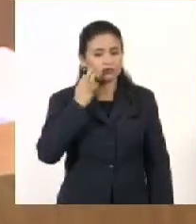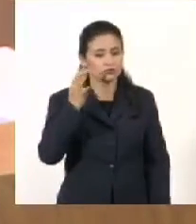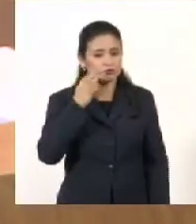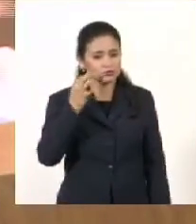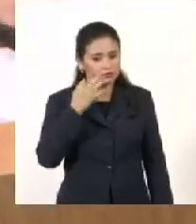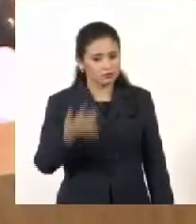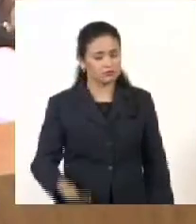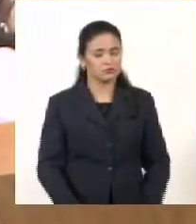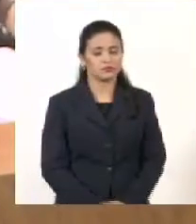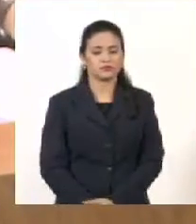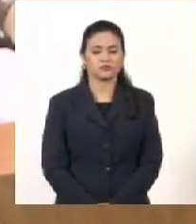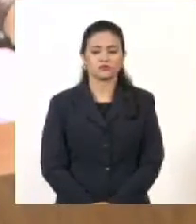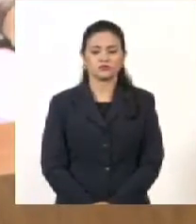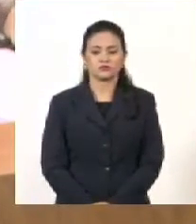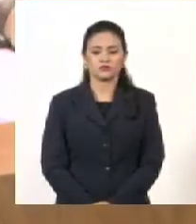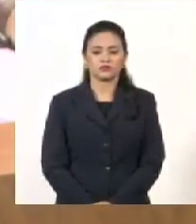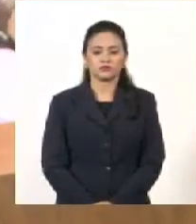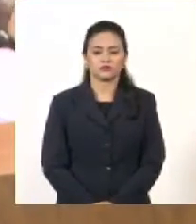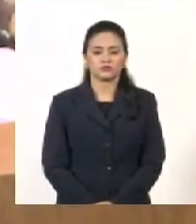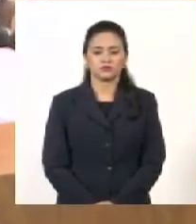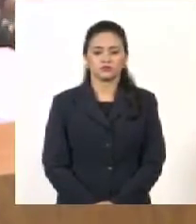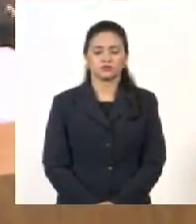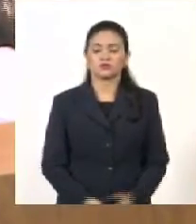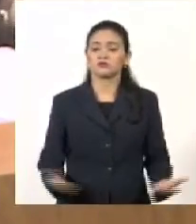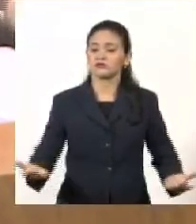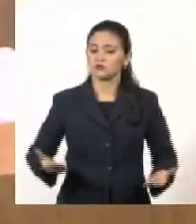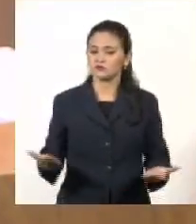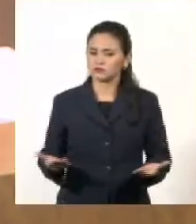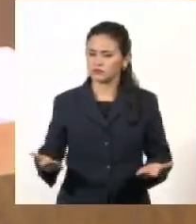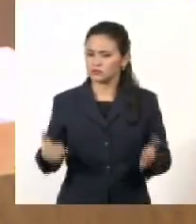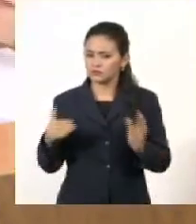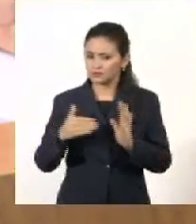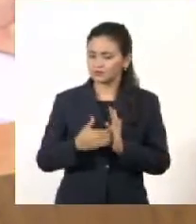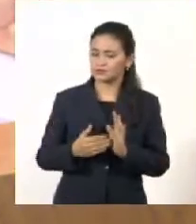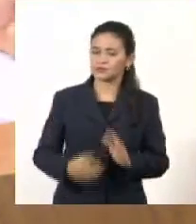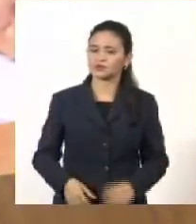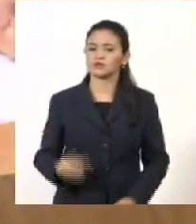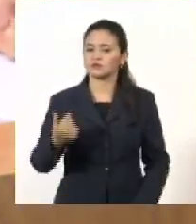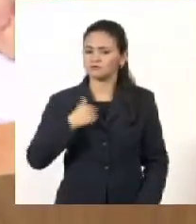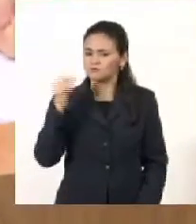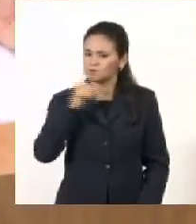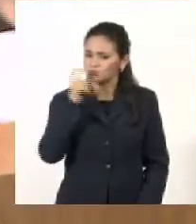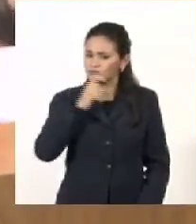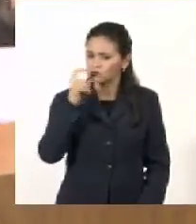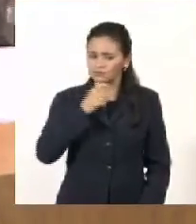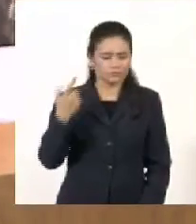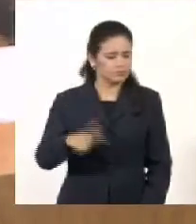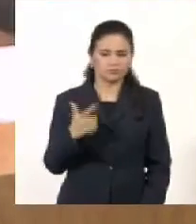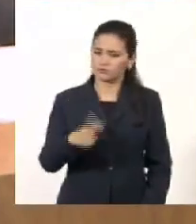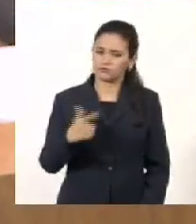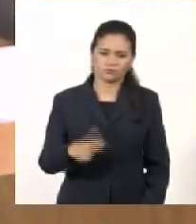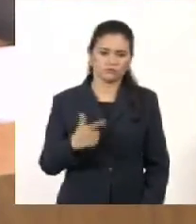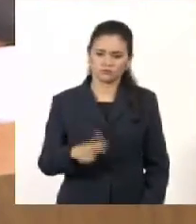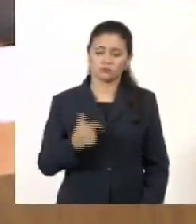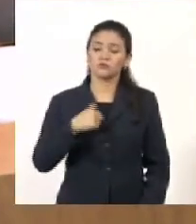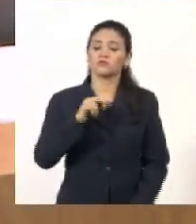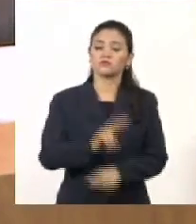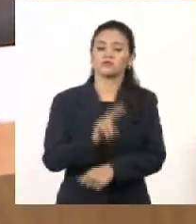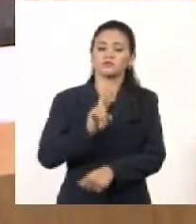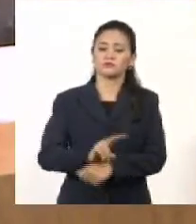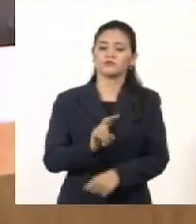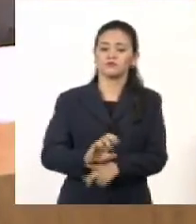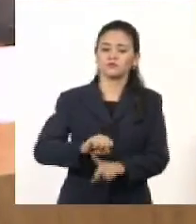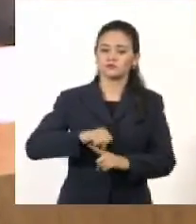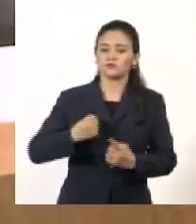presidenta, porque eu não sou homem de subterfúgios. Eu estou aqui para defender a sociedade desse Estado, que me